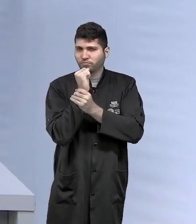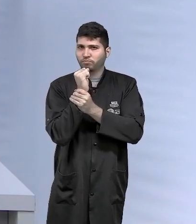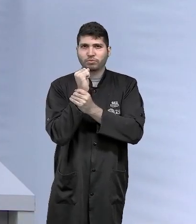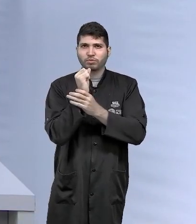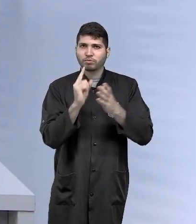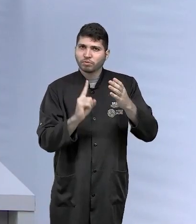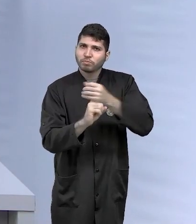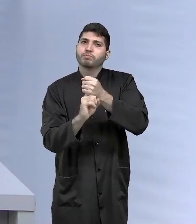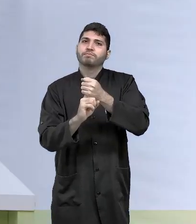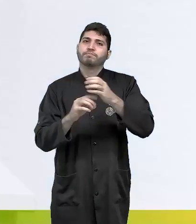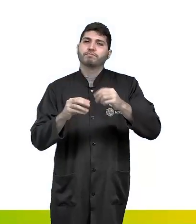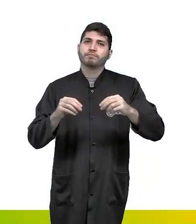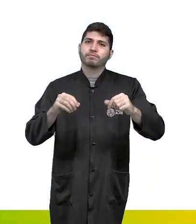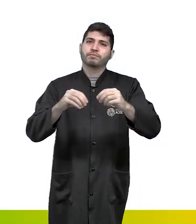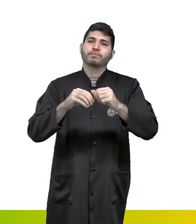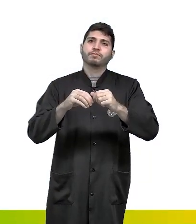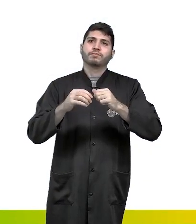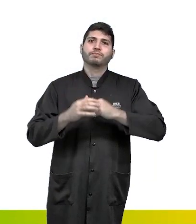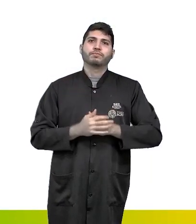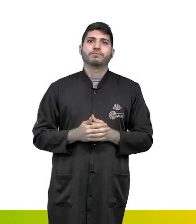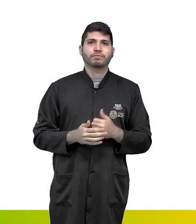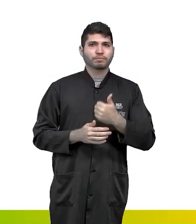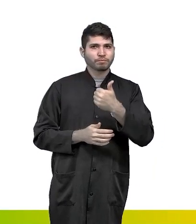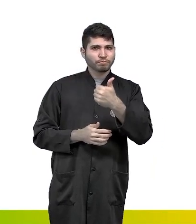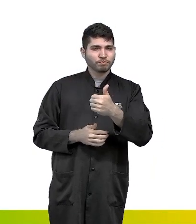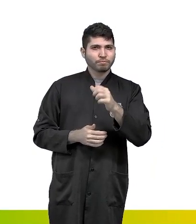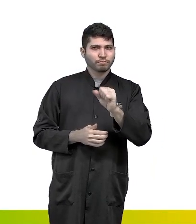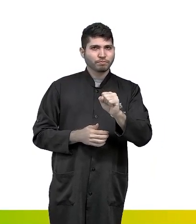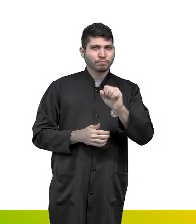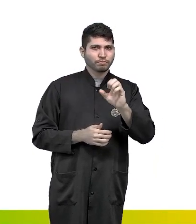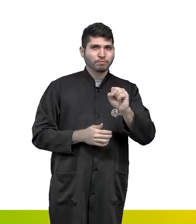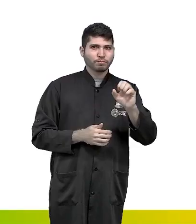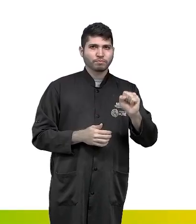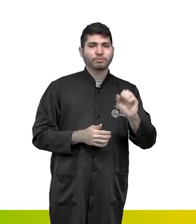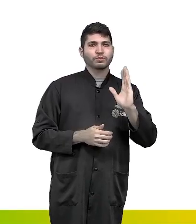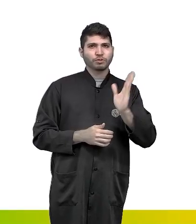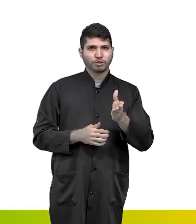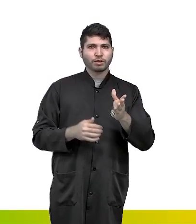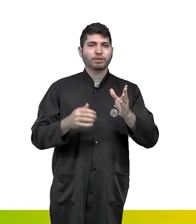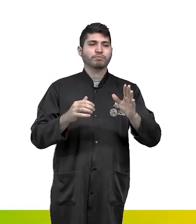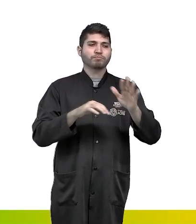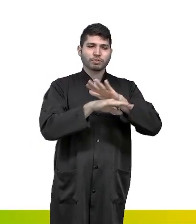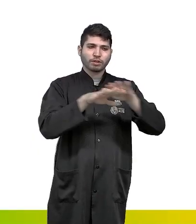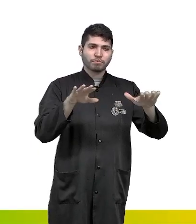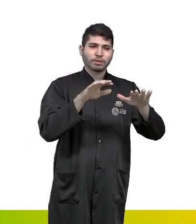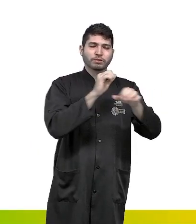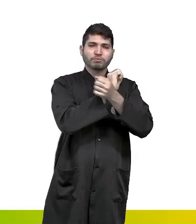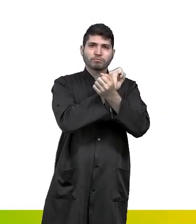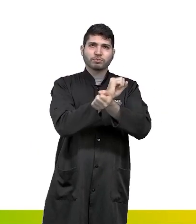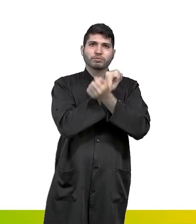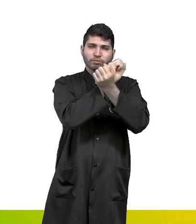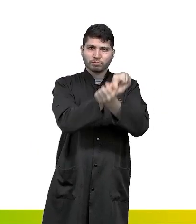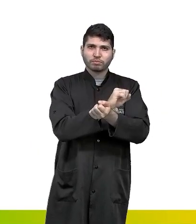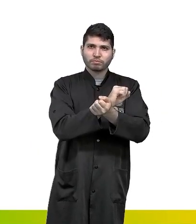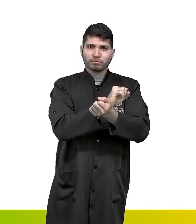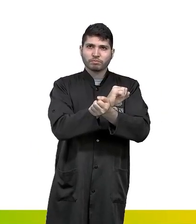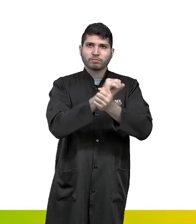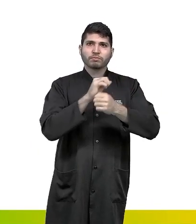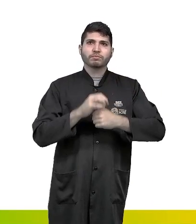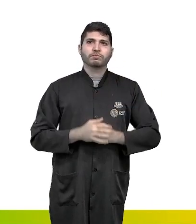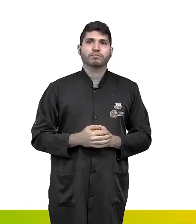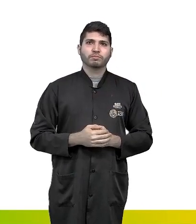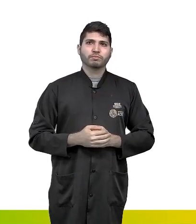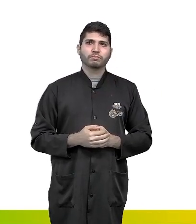Em 1888, já tinha sido abolida a escravidão, né? Depois da abolição da escravidão,